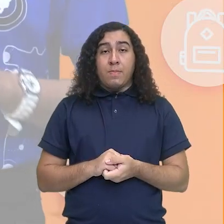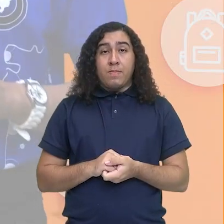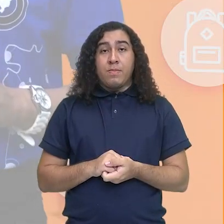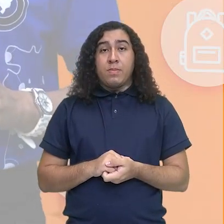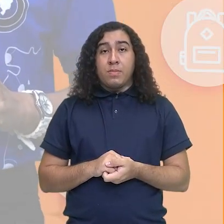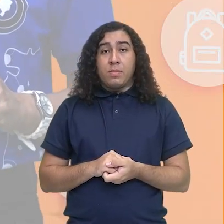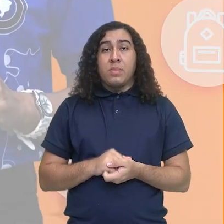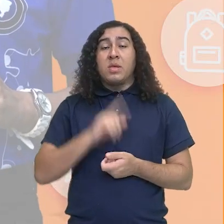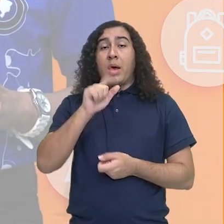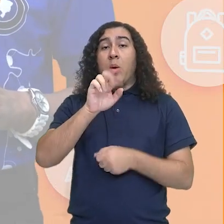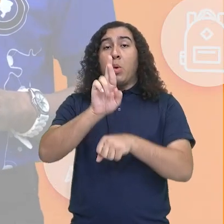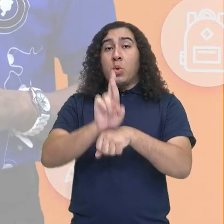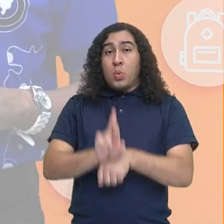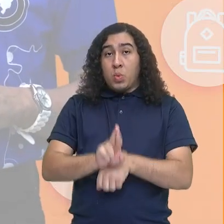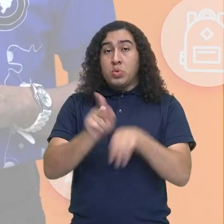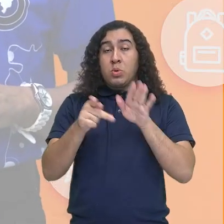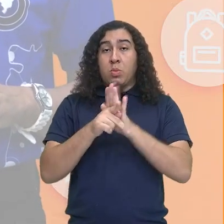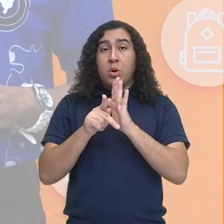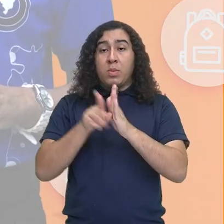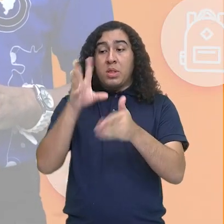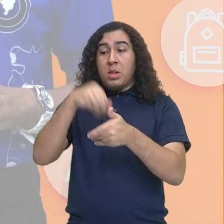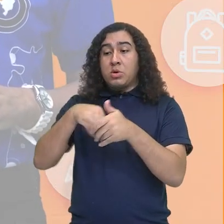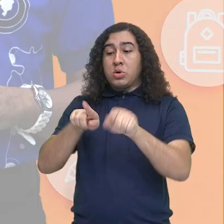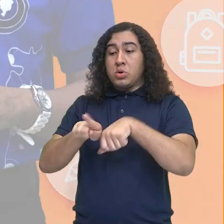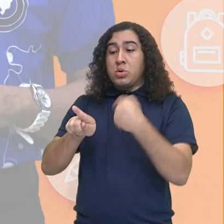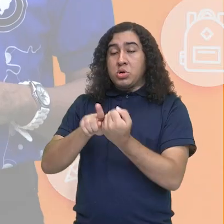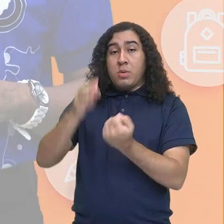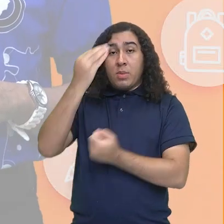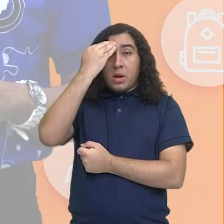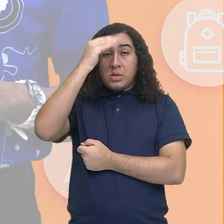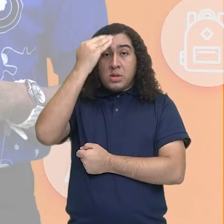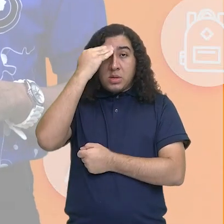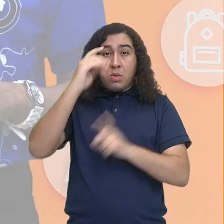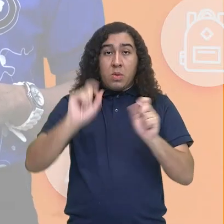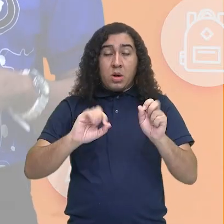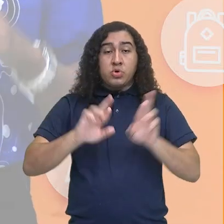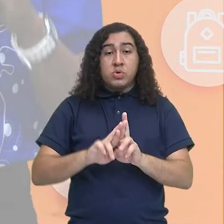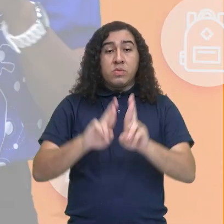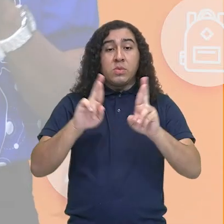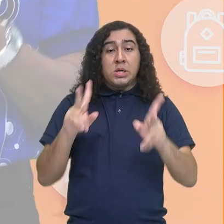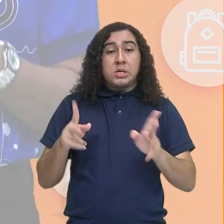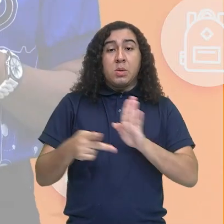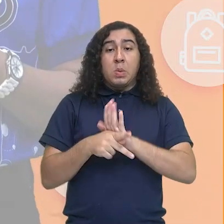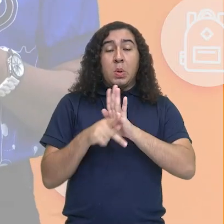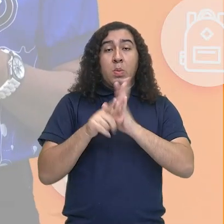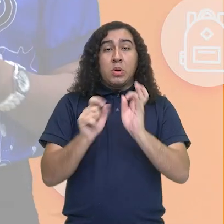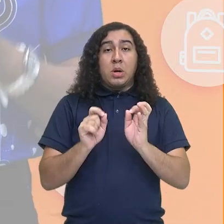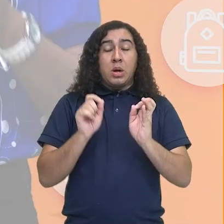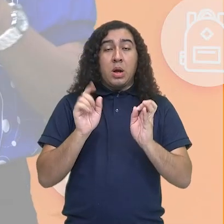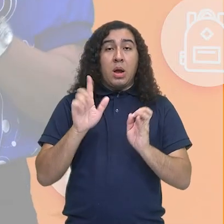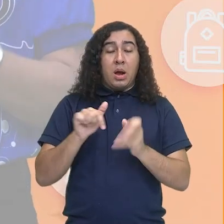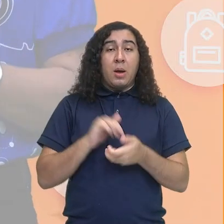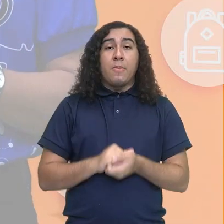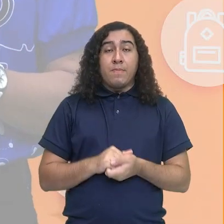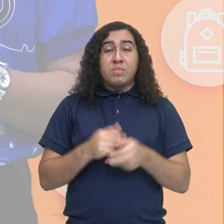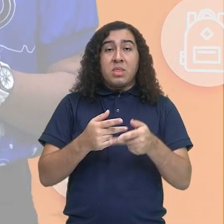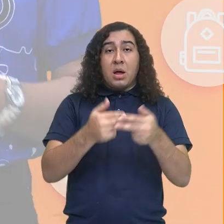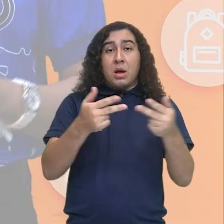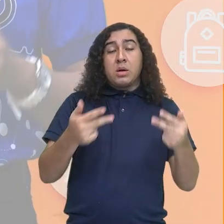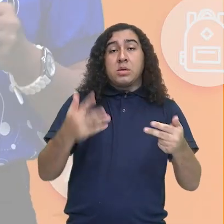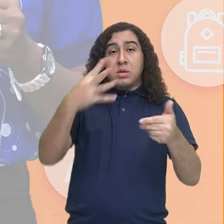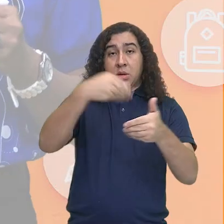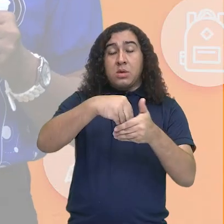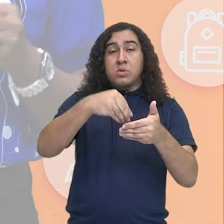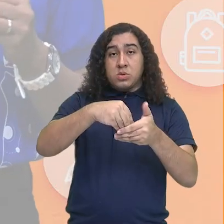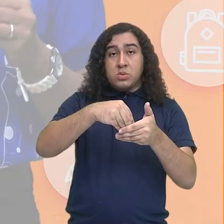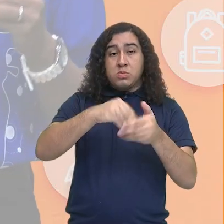ferramenta da sociologia para compreender as diferenças étnicas dos seres